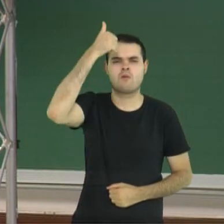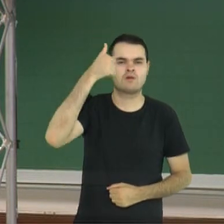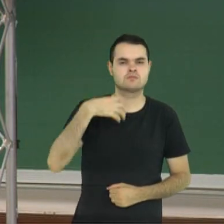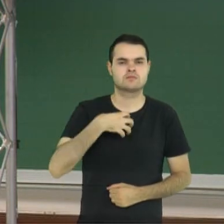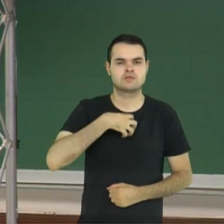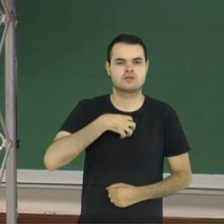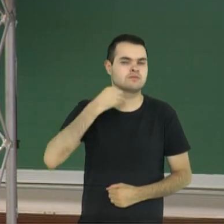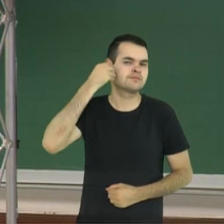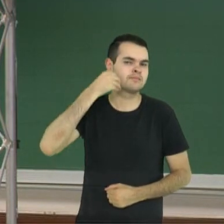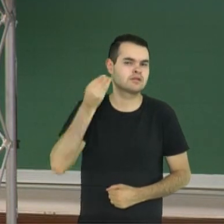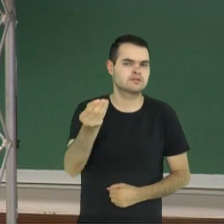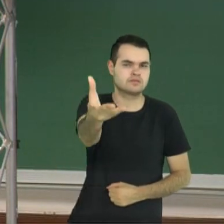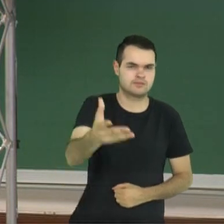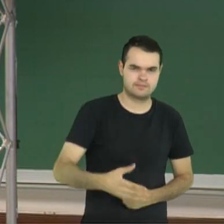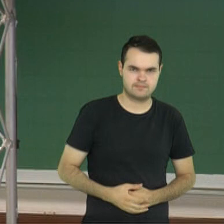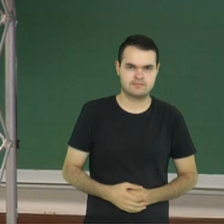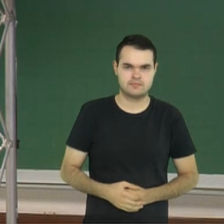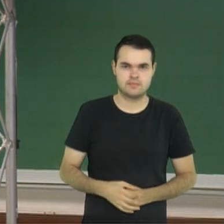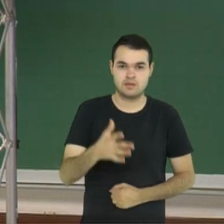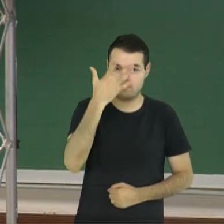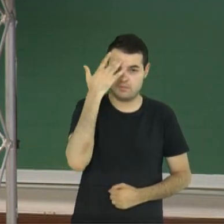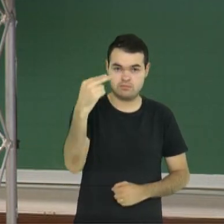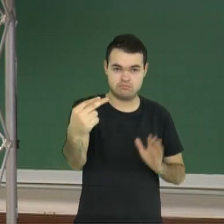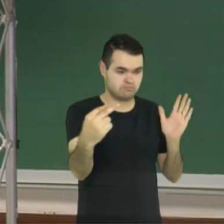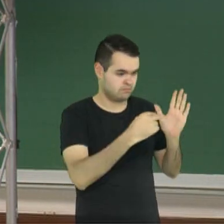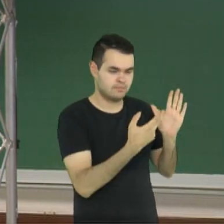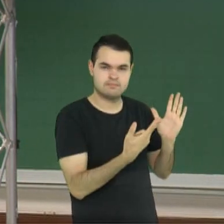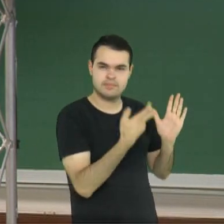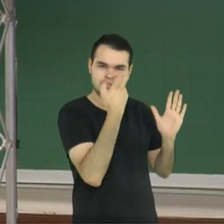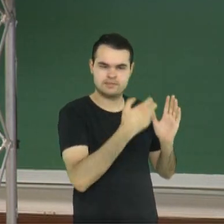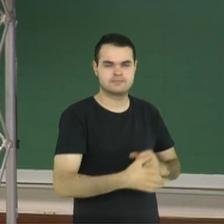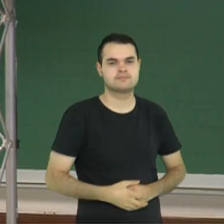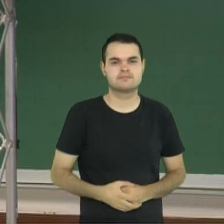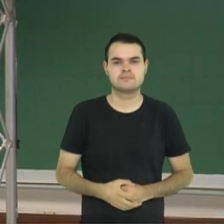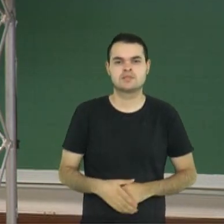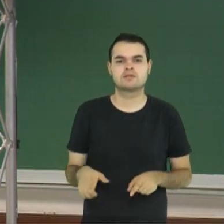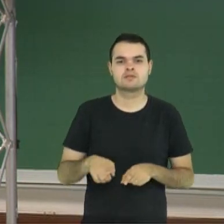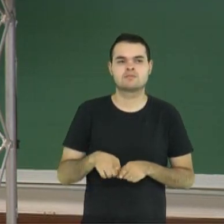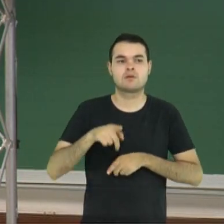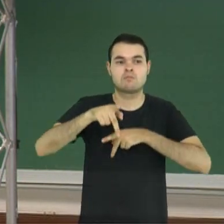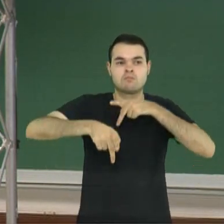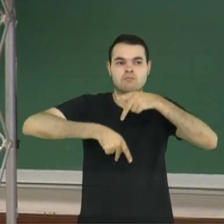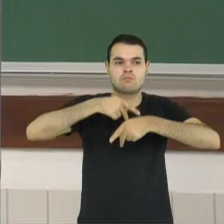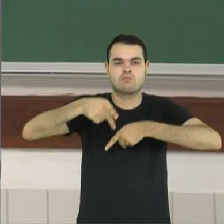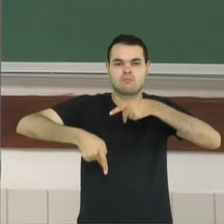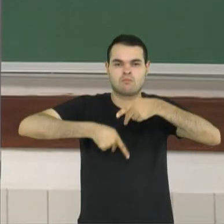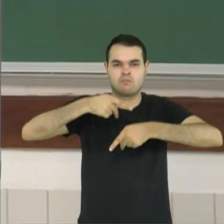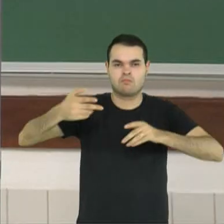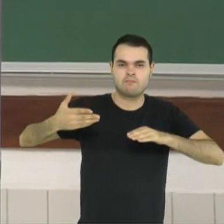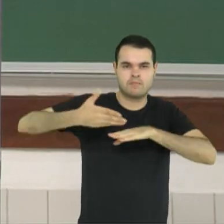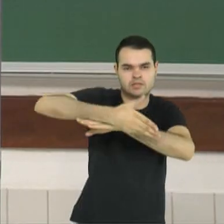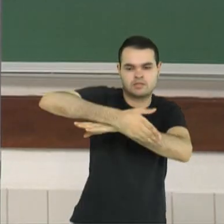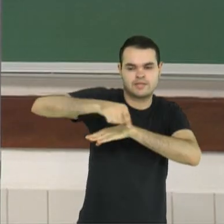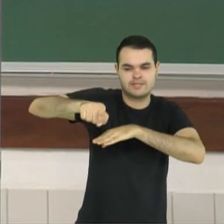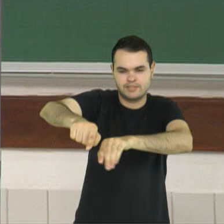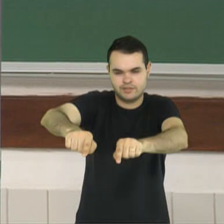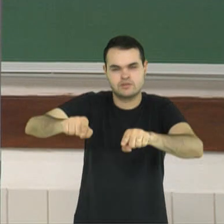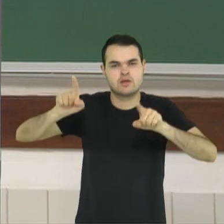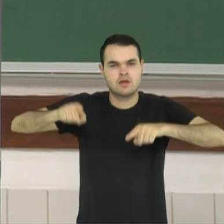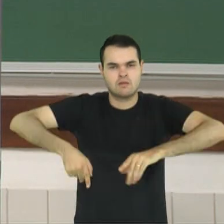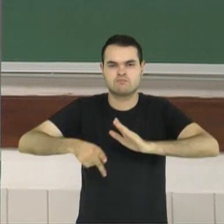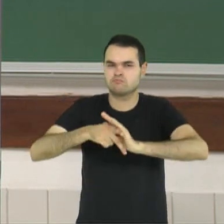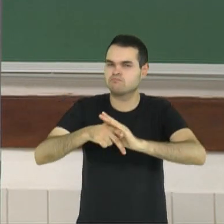dar uma experiência para a pessoa perceber alguma coisa. E participação do público. Esse é o grande diferencial da